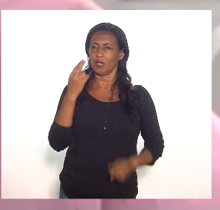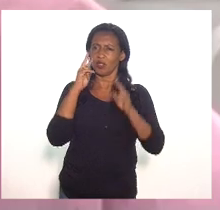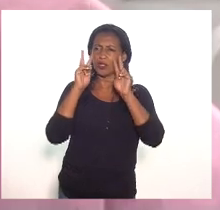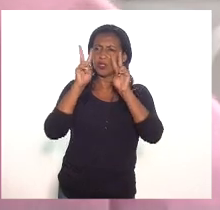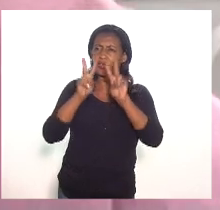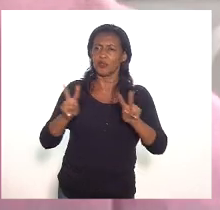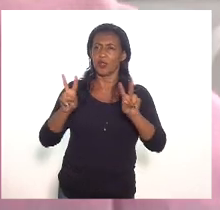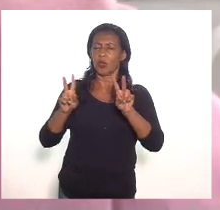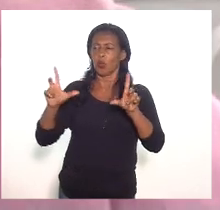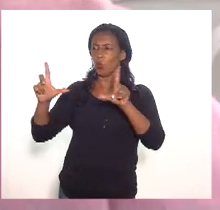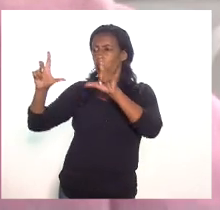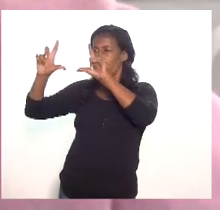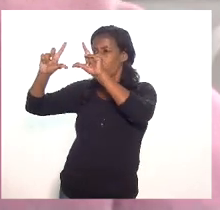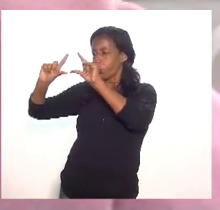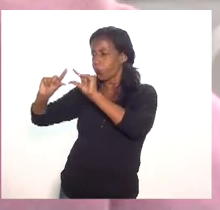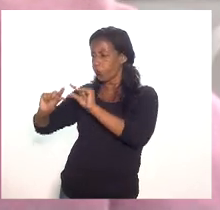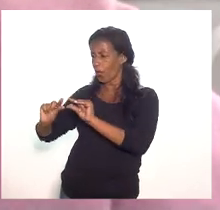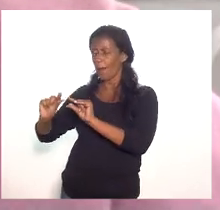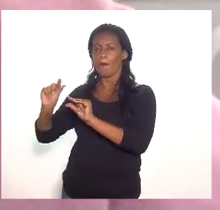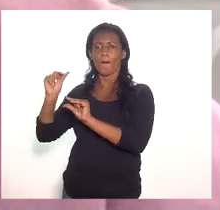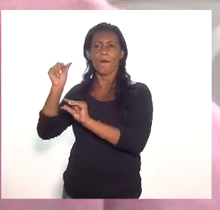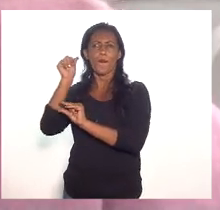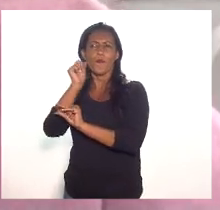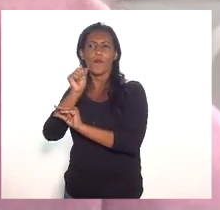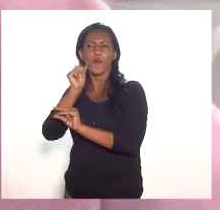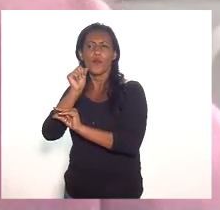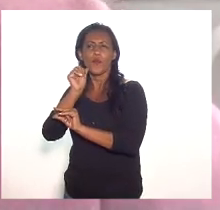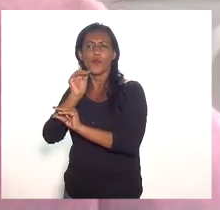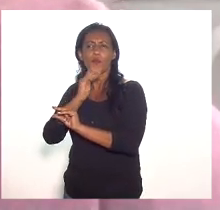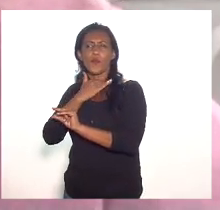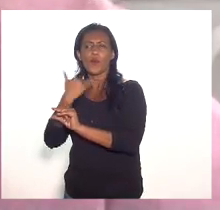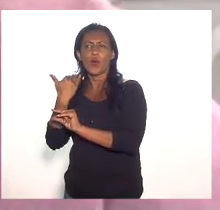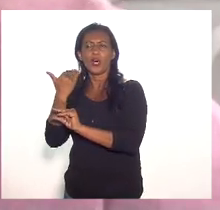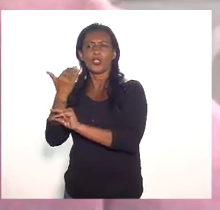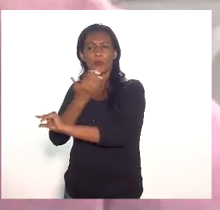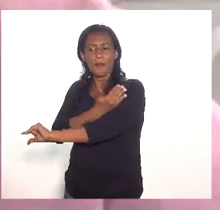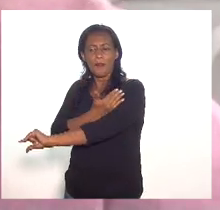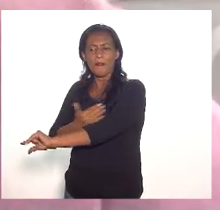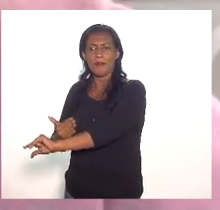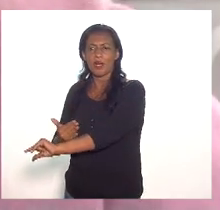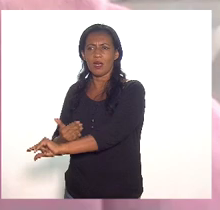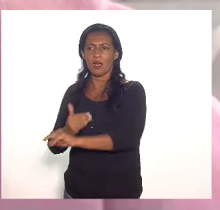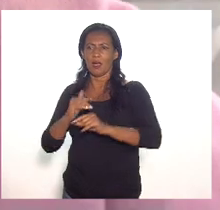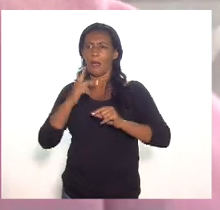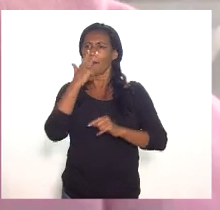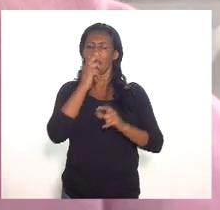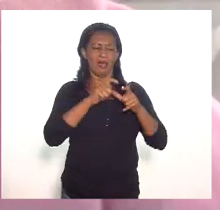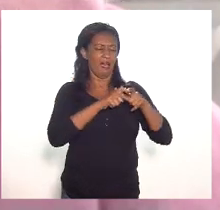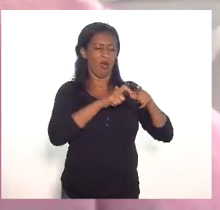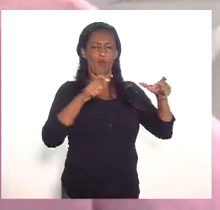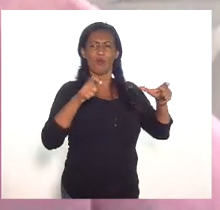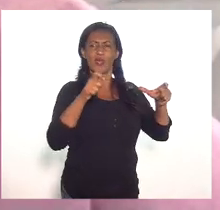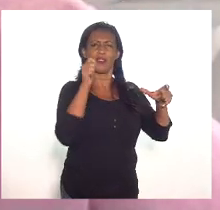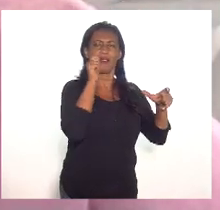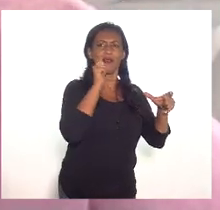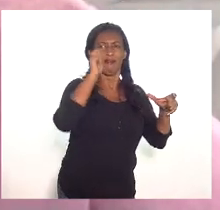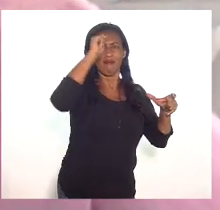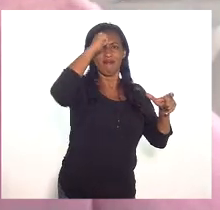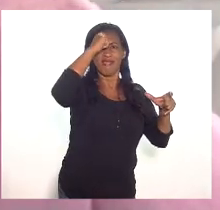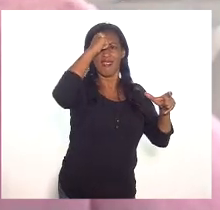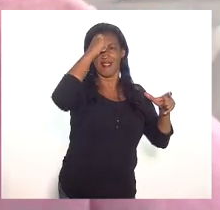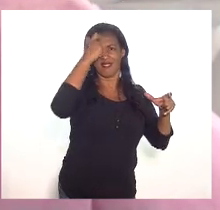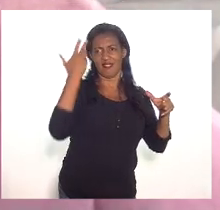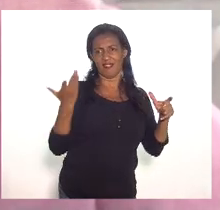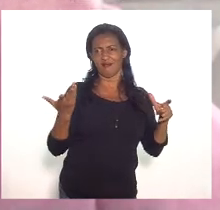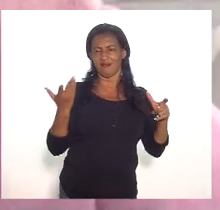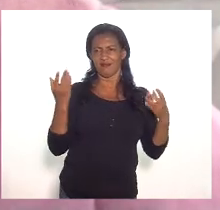se reduz o número de mortes de mulheres brancas, se aumenta o número de mortes de mulheres negras. E quando se trata